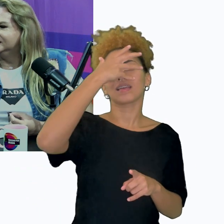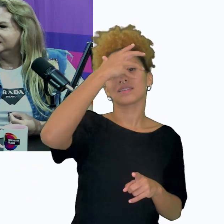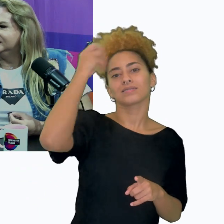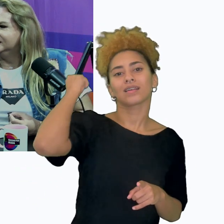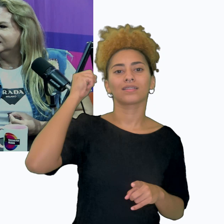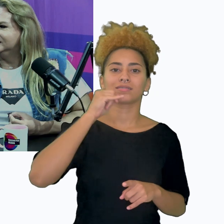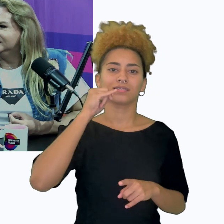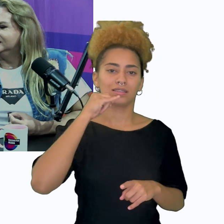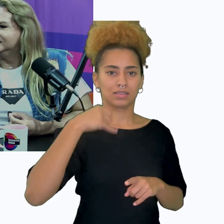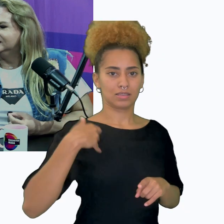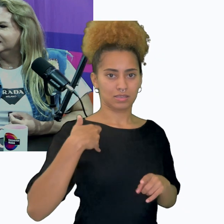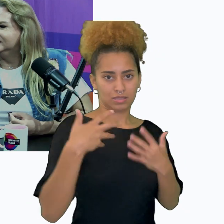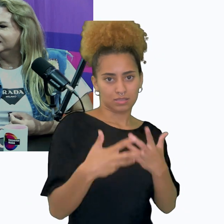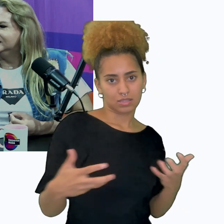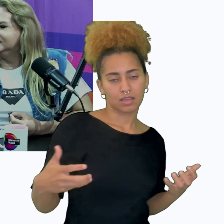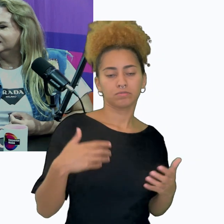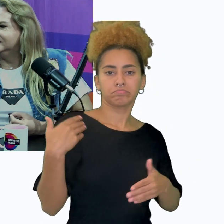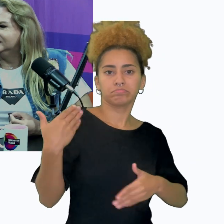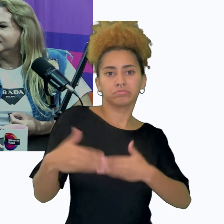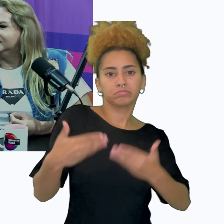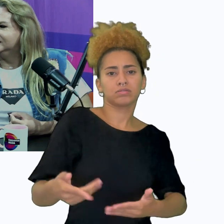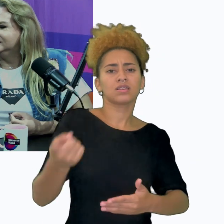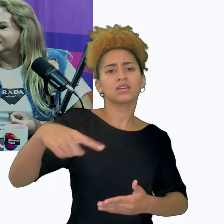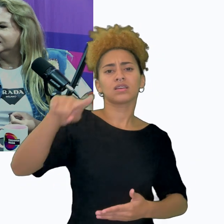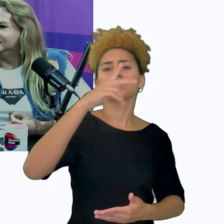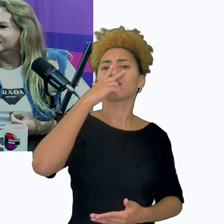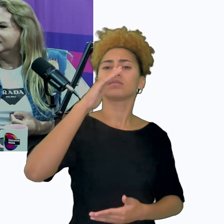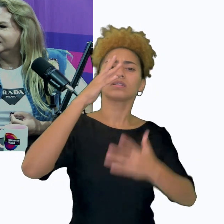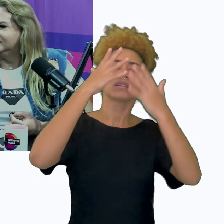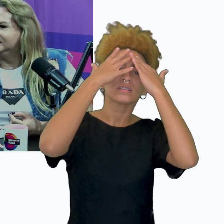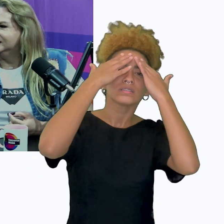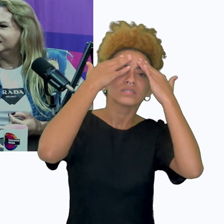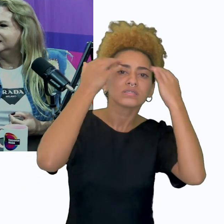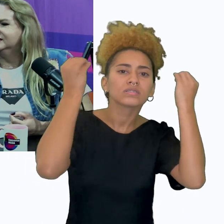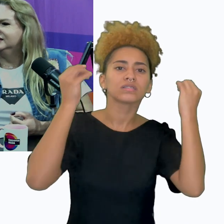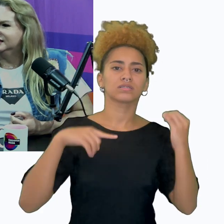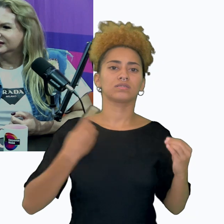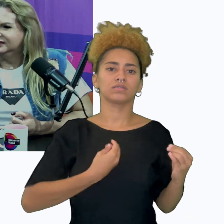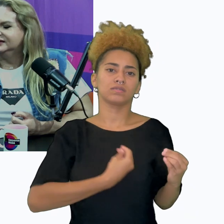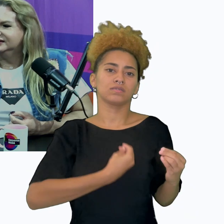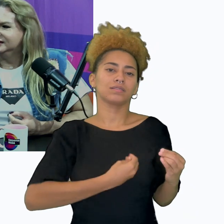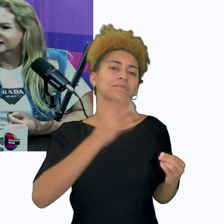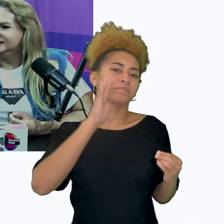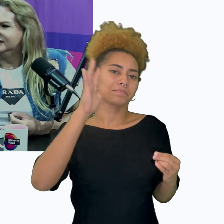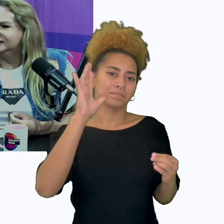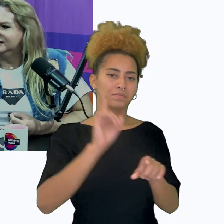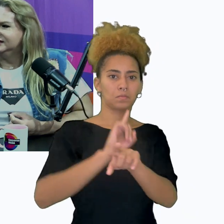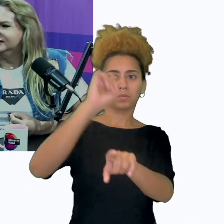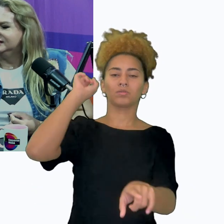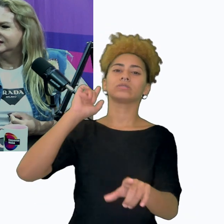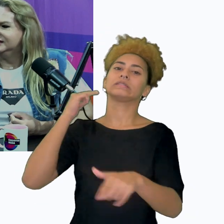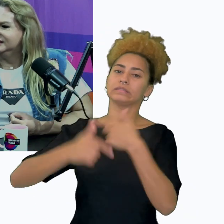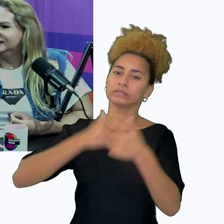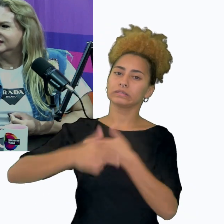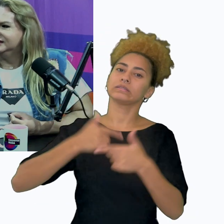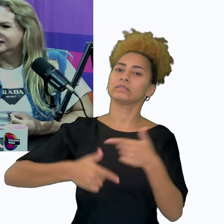esquecem da gente. Quando a gente está ficando mais madura, mais velha, né? Aí é que elas esquecem mesmo que a gente elas acham que a gente não fez nada,